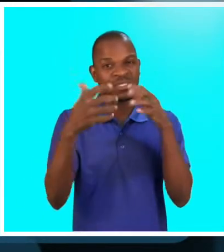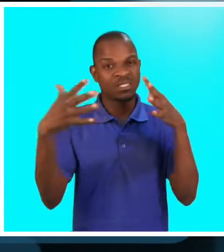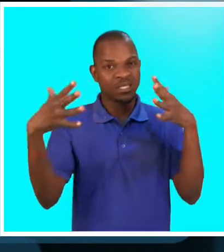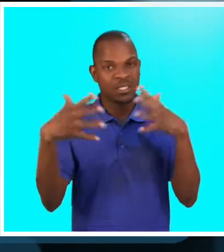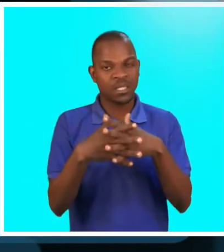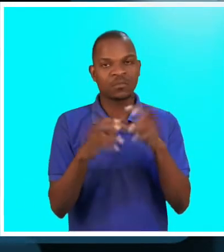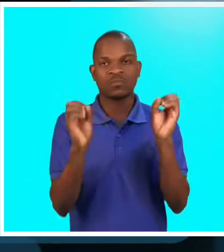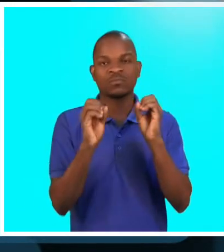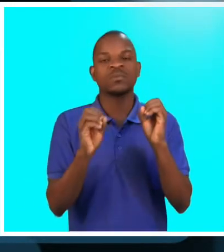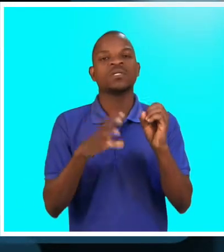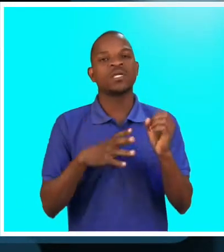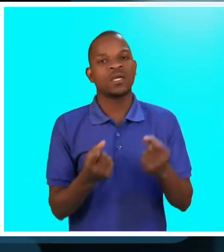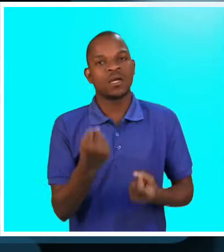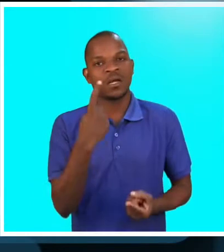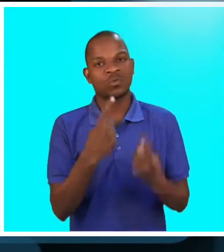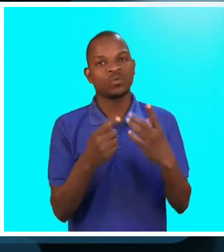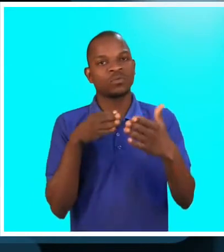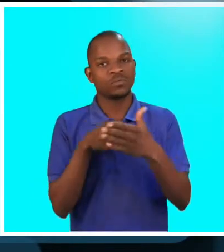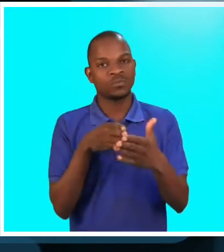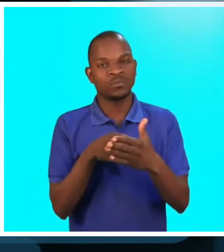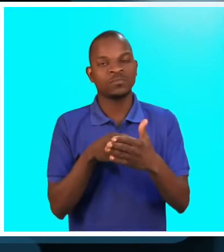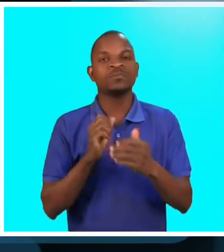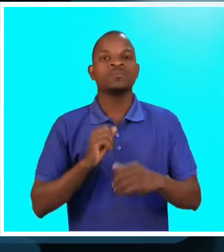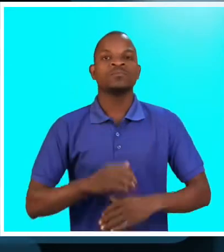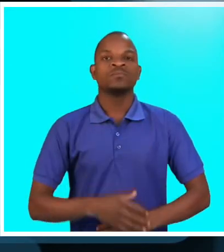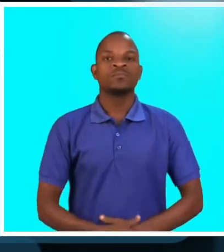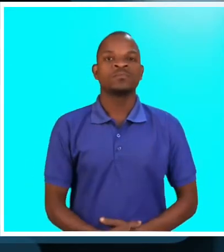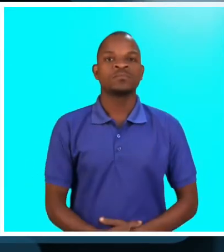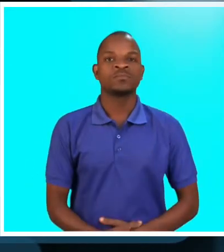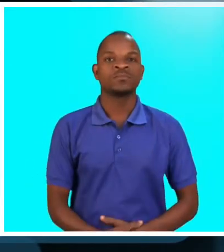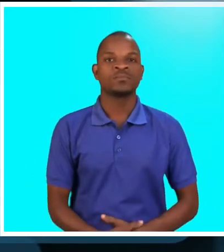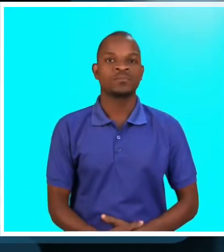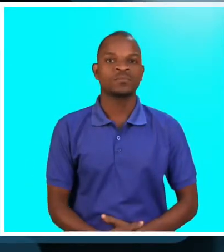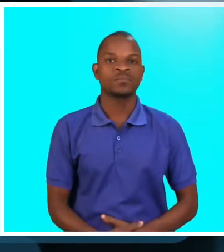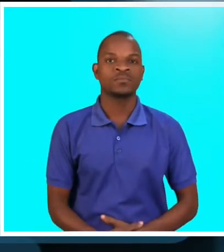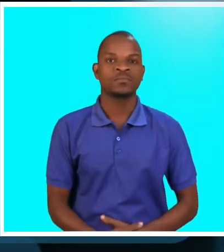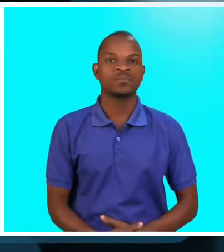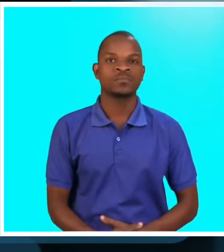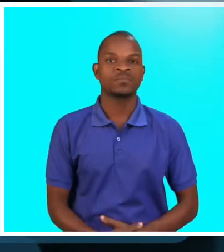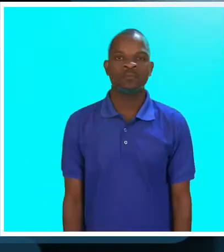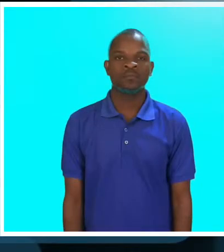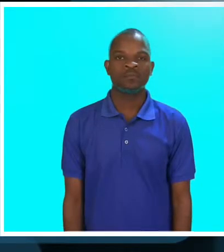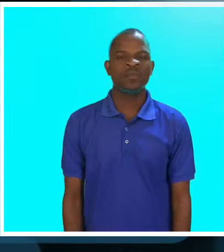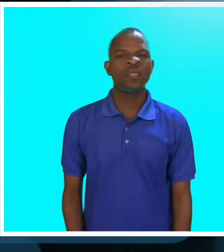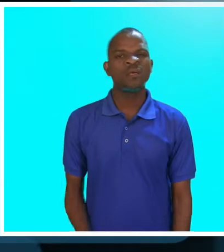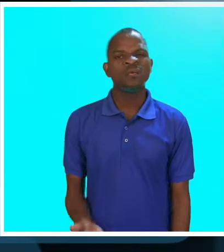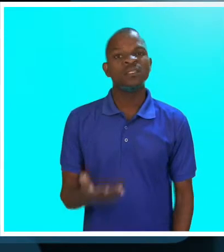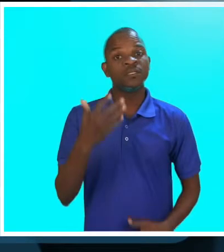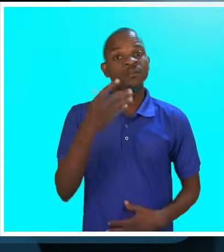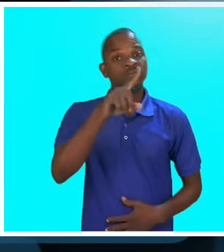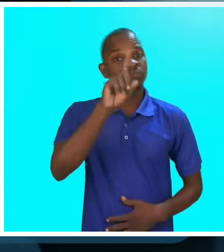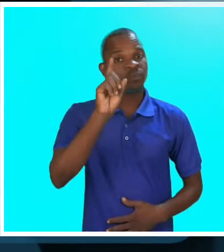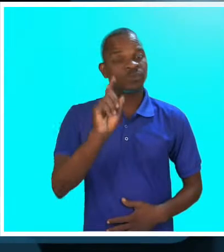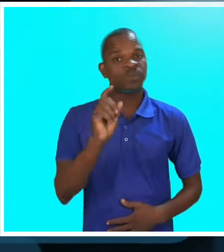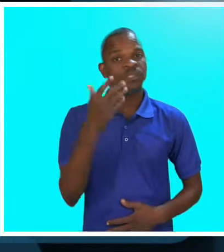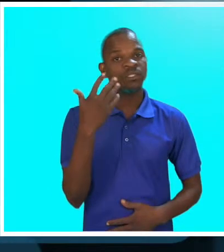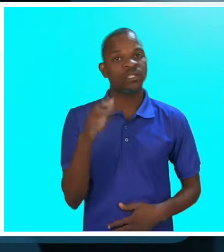ainda não está 100% e sensibilizado ainda continuam desempregados estão à procura e nunca